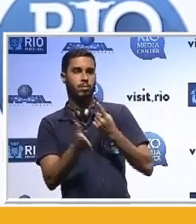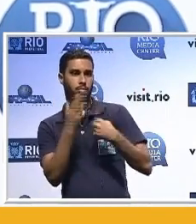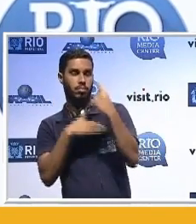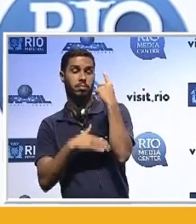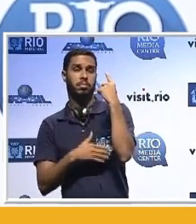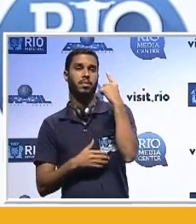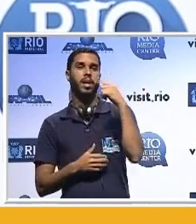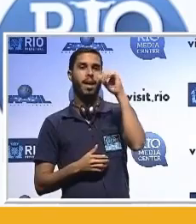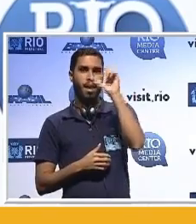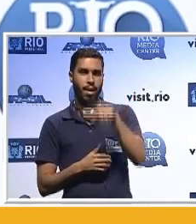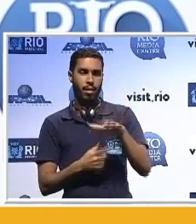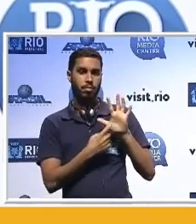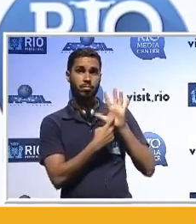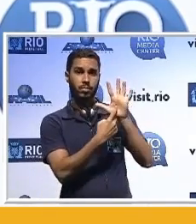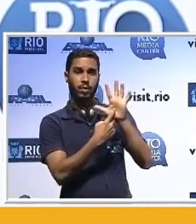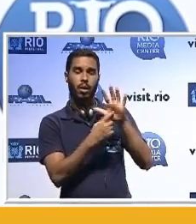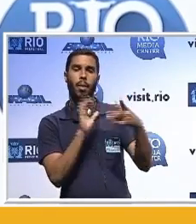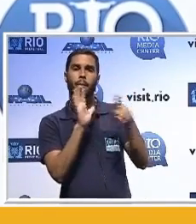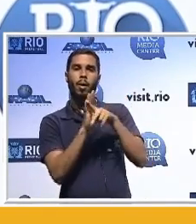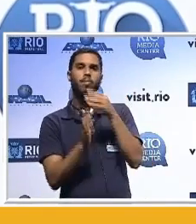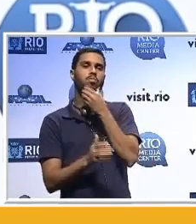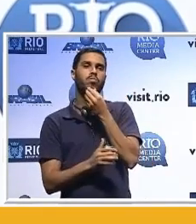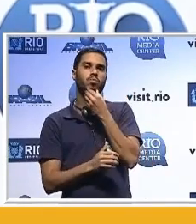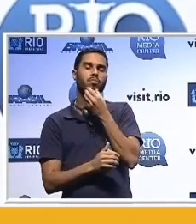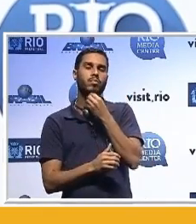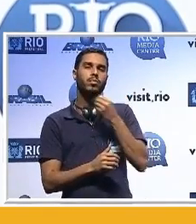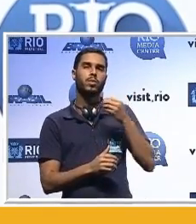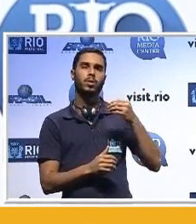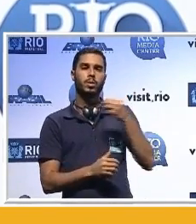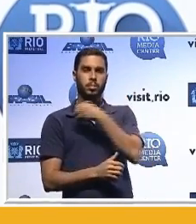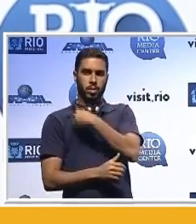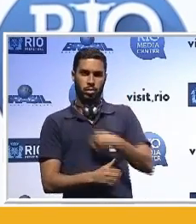essa aqui que foi indicada pelo ministro, de uma modernização